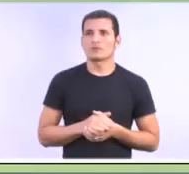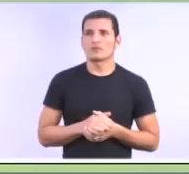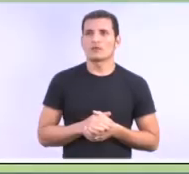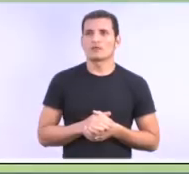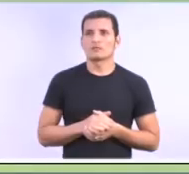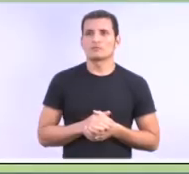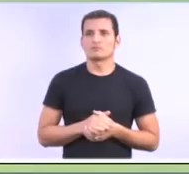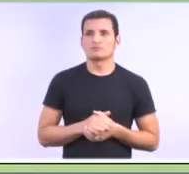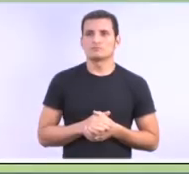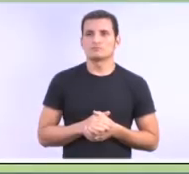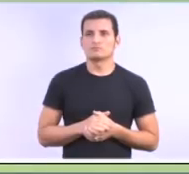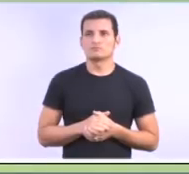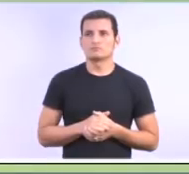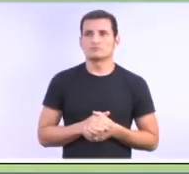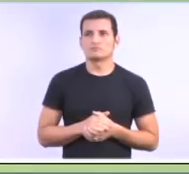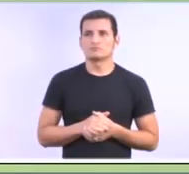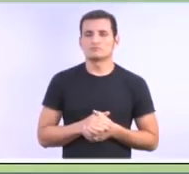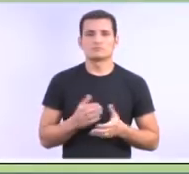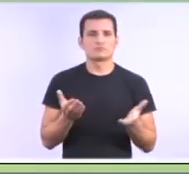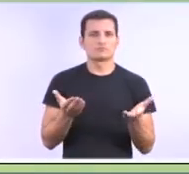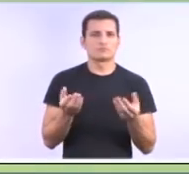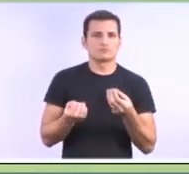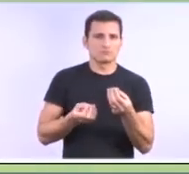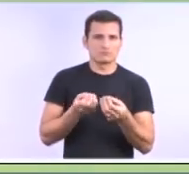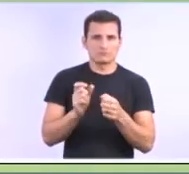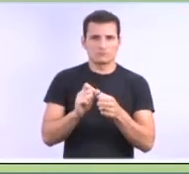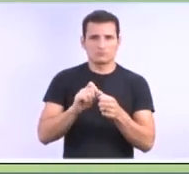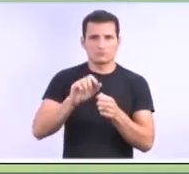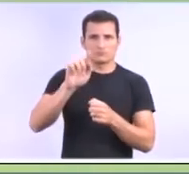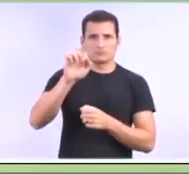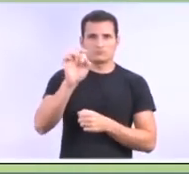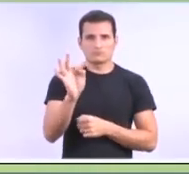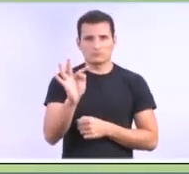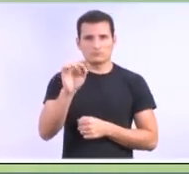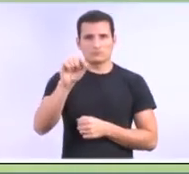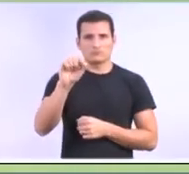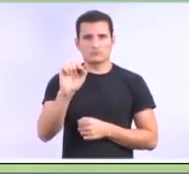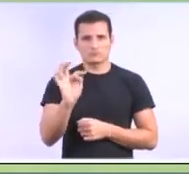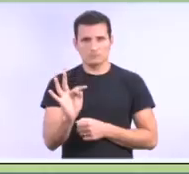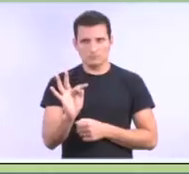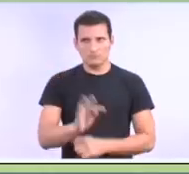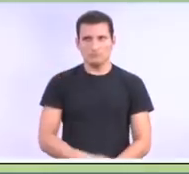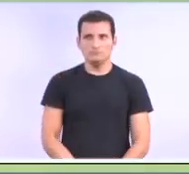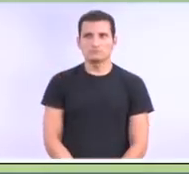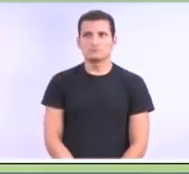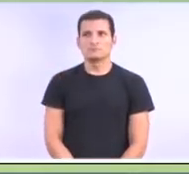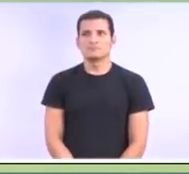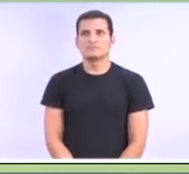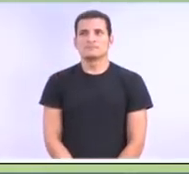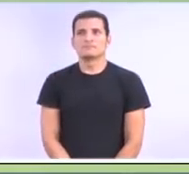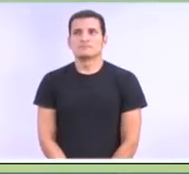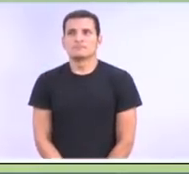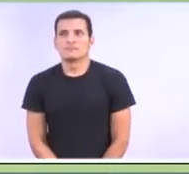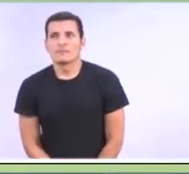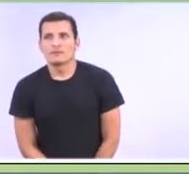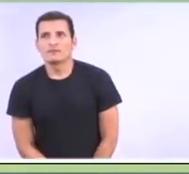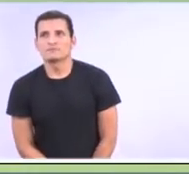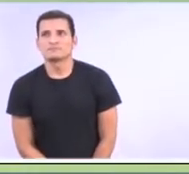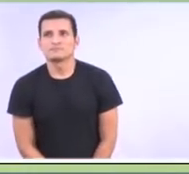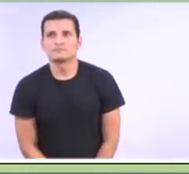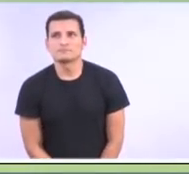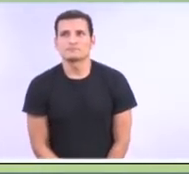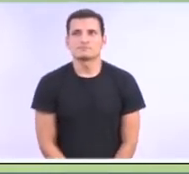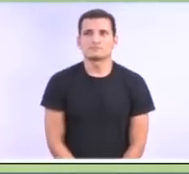Agora, como eu faço o get e o set? Vamos com calma, vamos ver se a gente consegue entender.